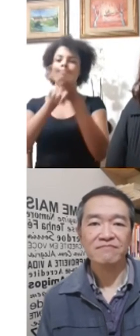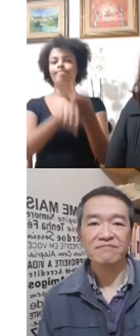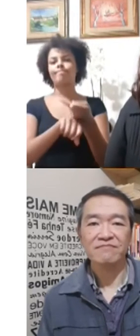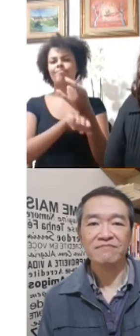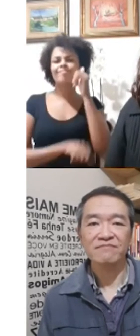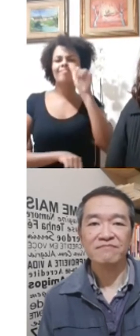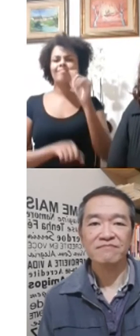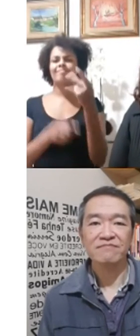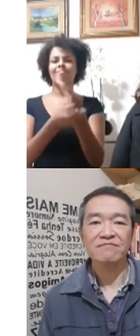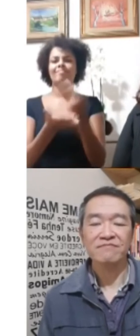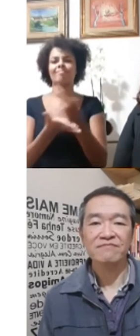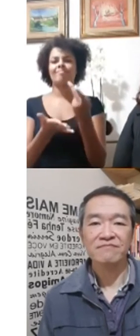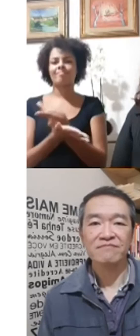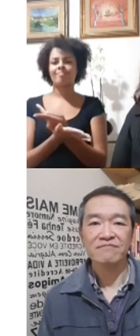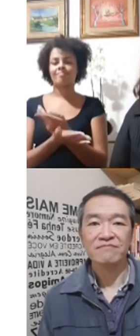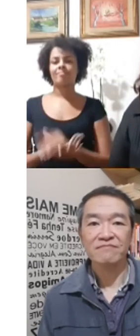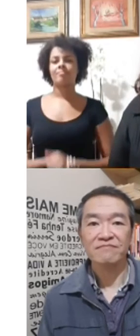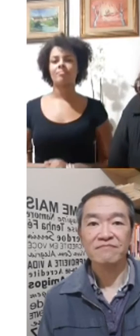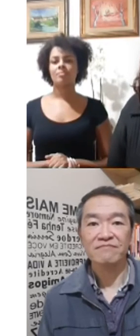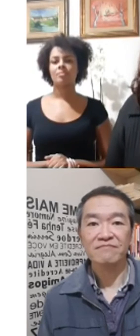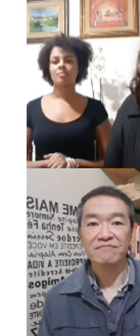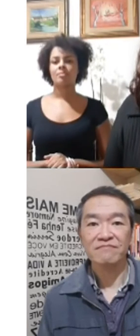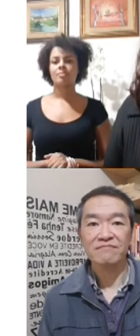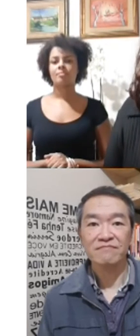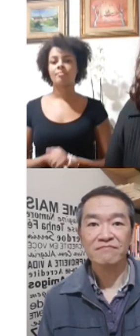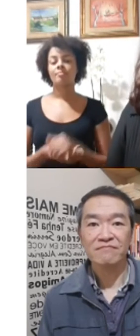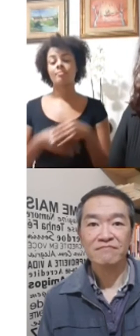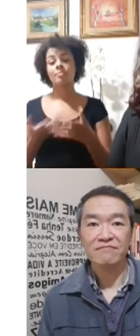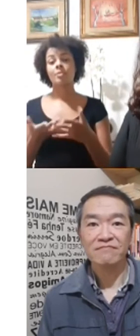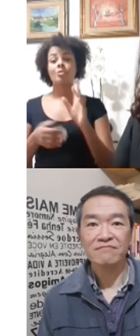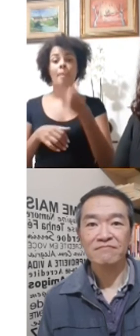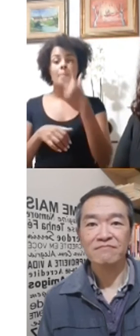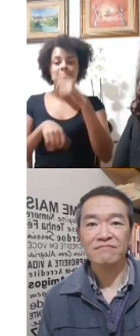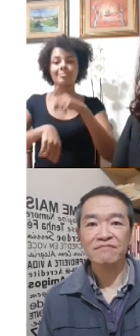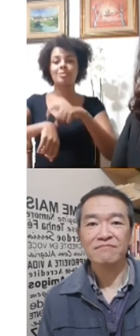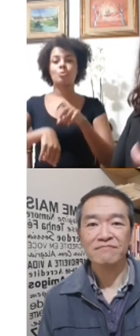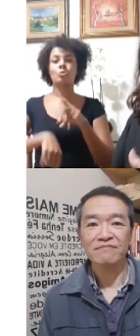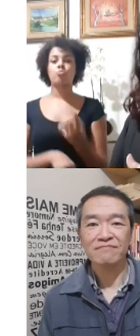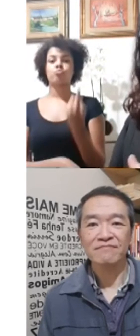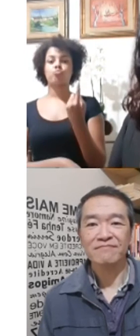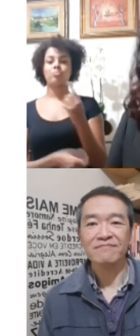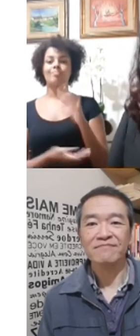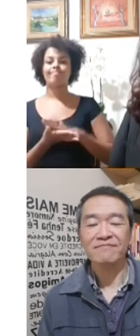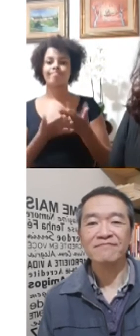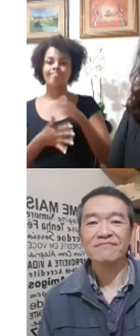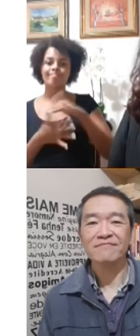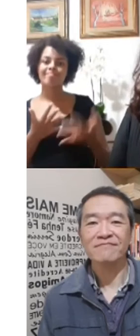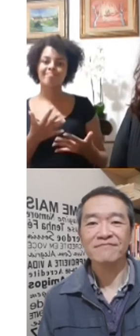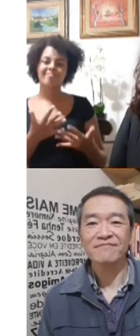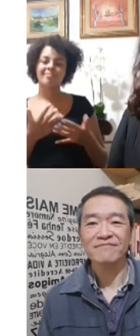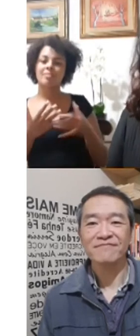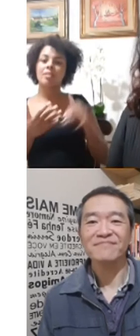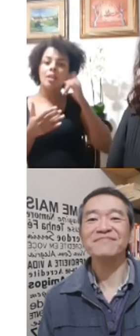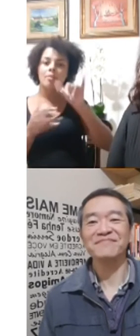não errar. Ricardo, a gente está chegando um pouquinho já no nosso tempo, porque como a intérprete de Libras, ela é única, né? A gente não